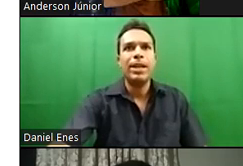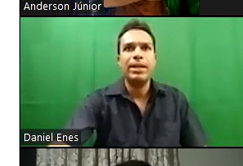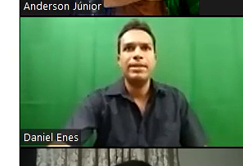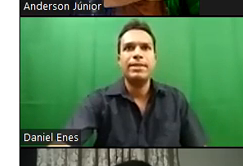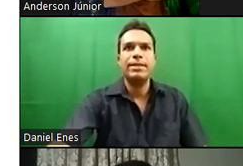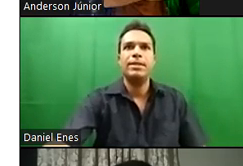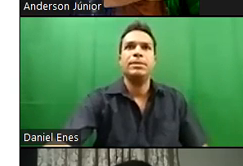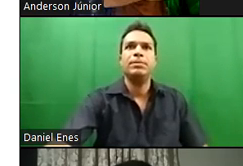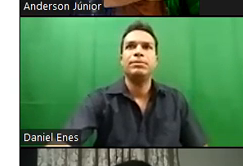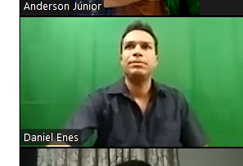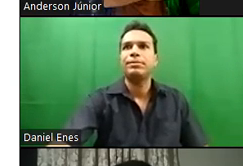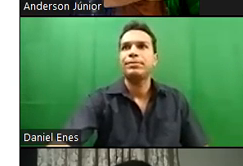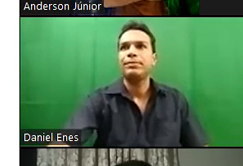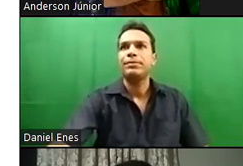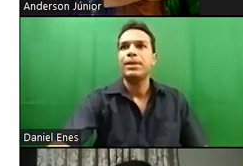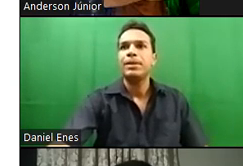para esse